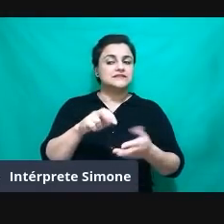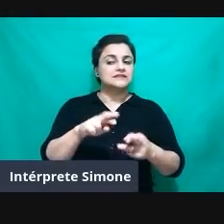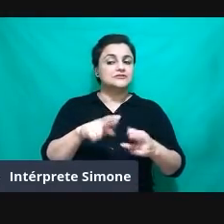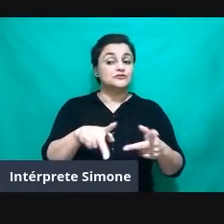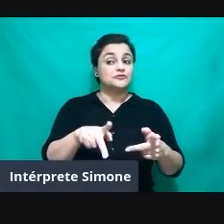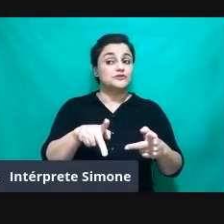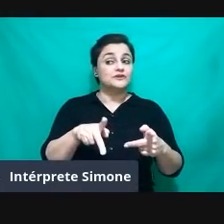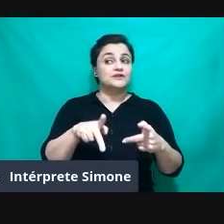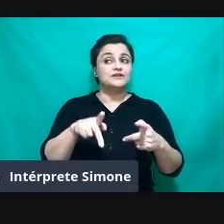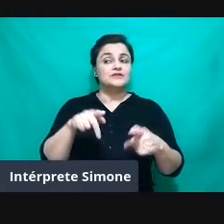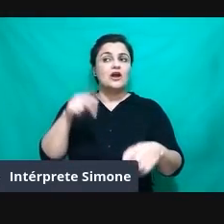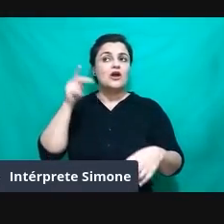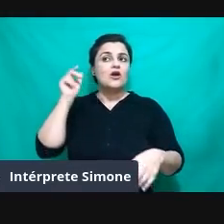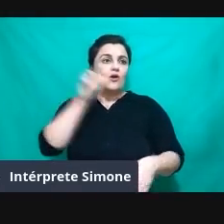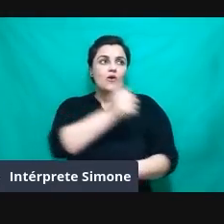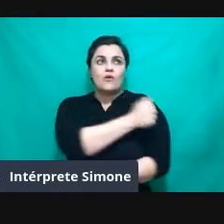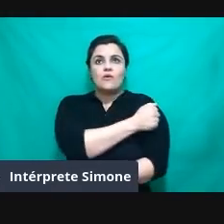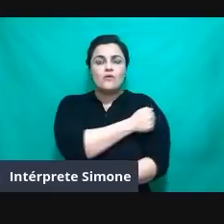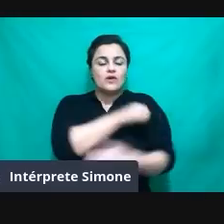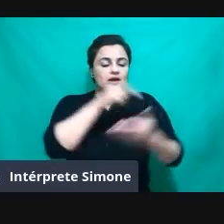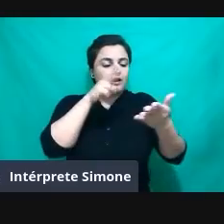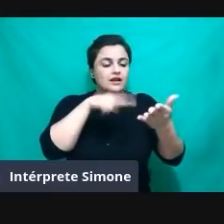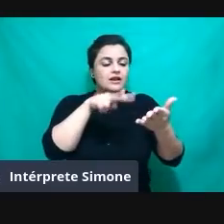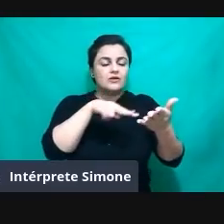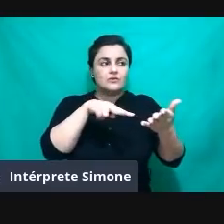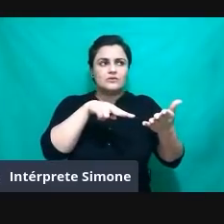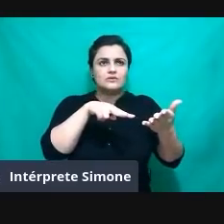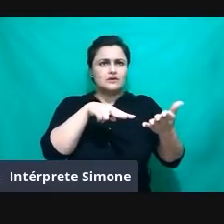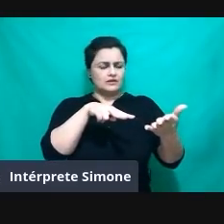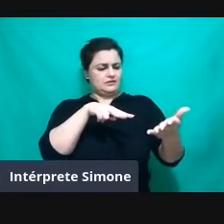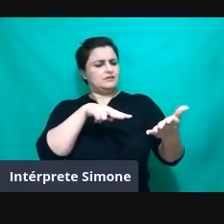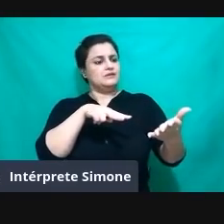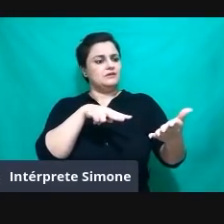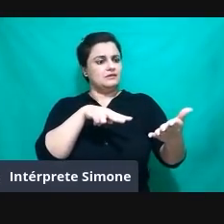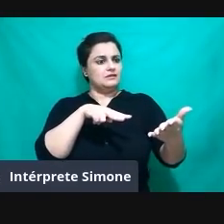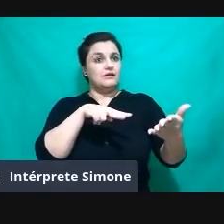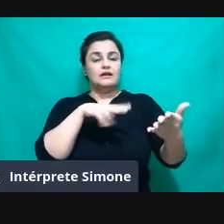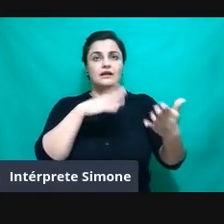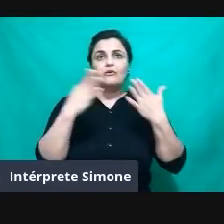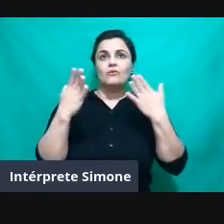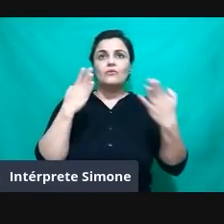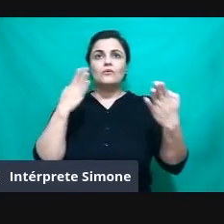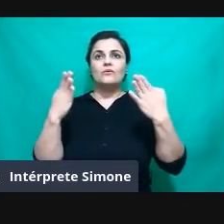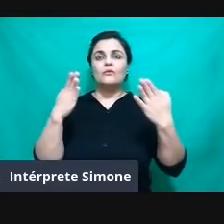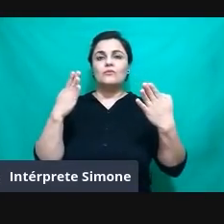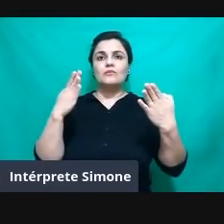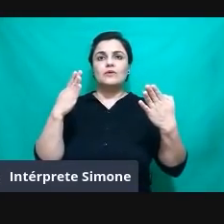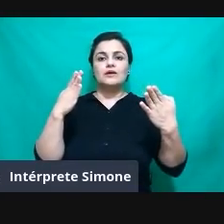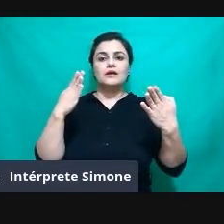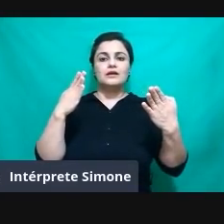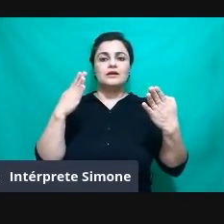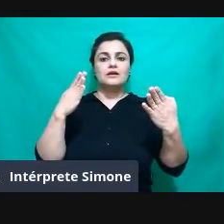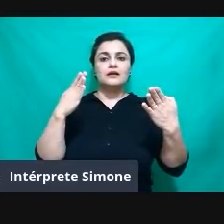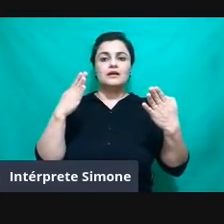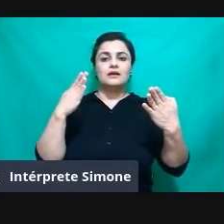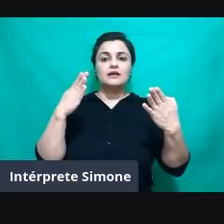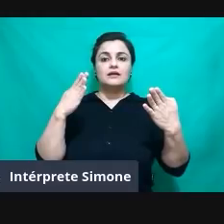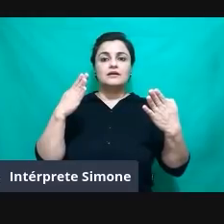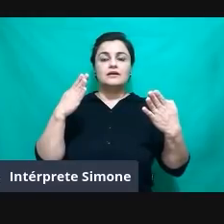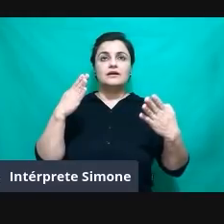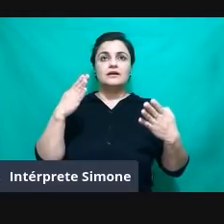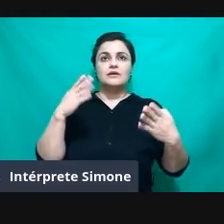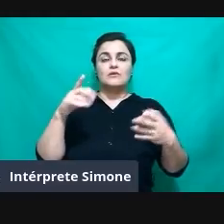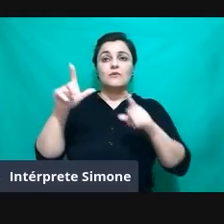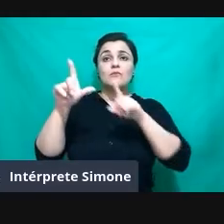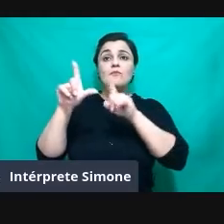ler, ele vê, né, na escrita um tipo, de letra que representa